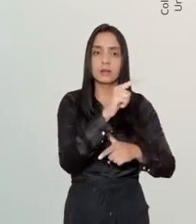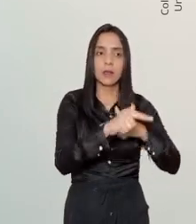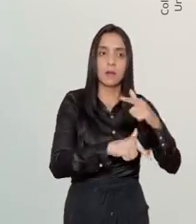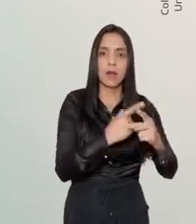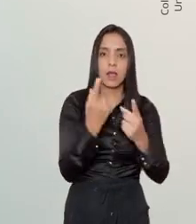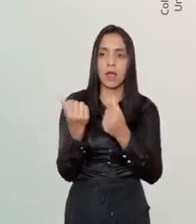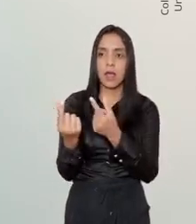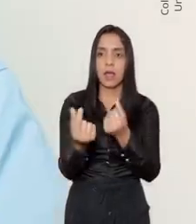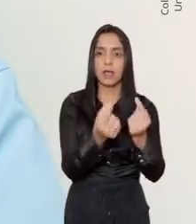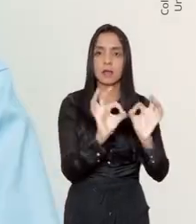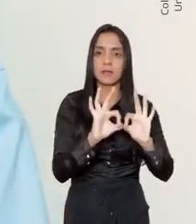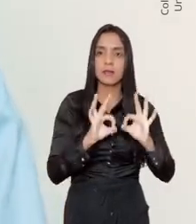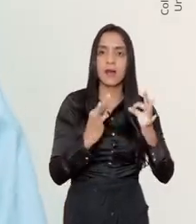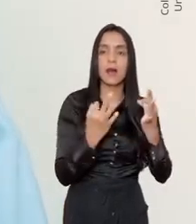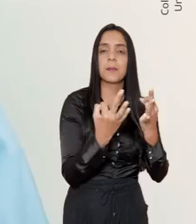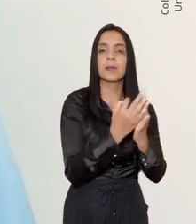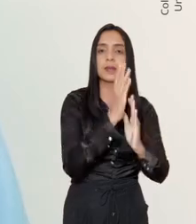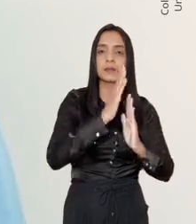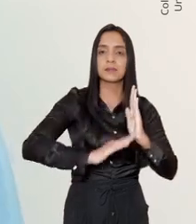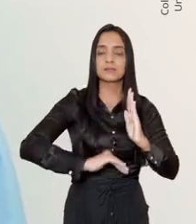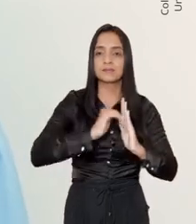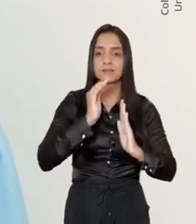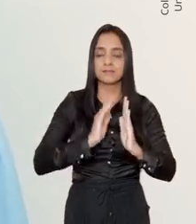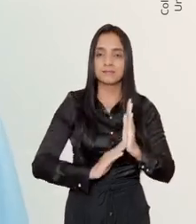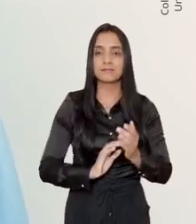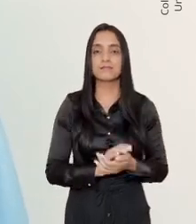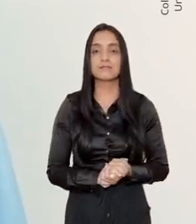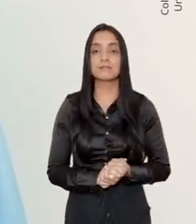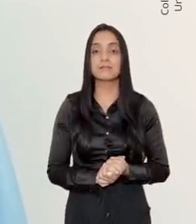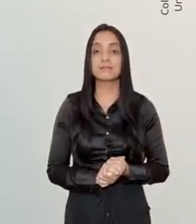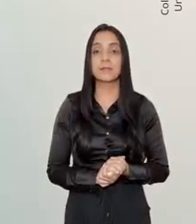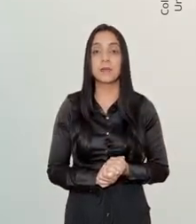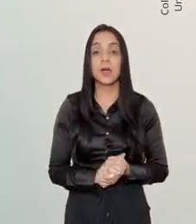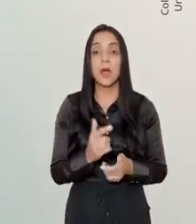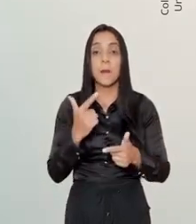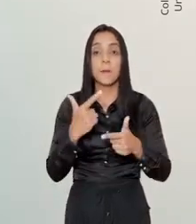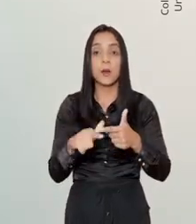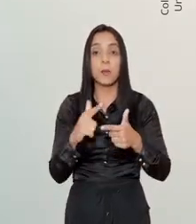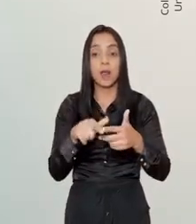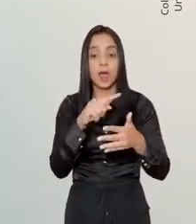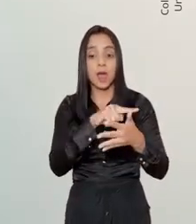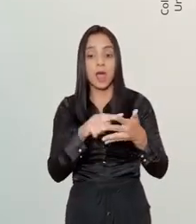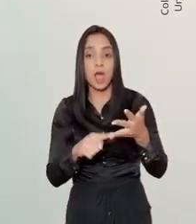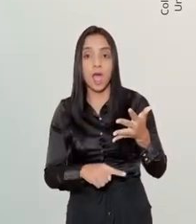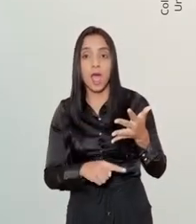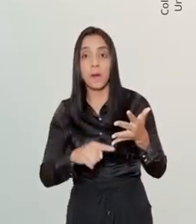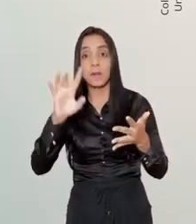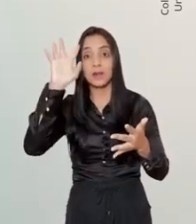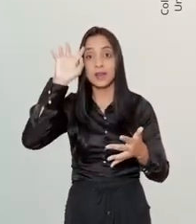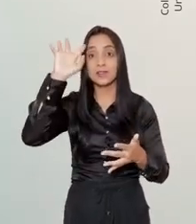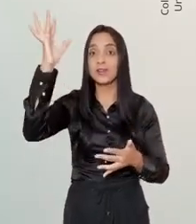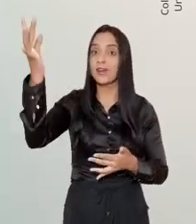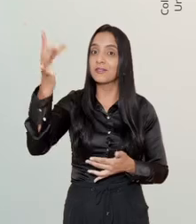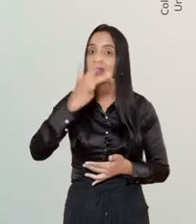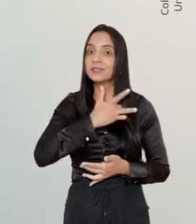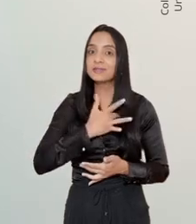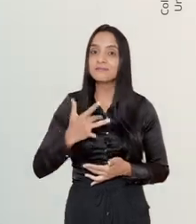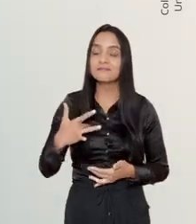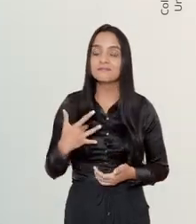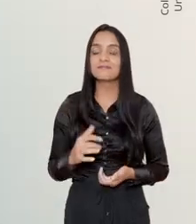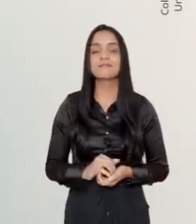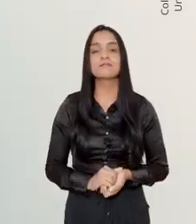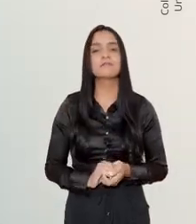geraria empregos e renda para centenas de famílias colatinenses, solucionando toda a demanda de saúde da